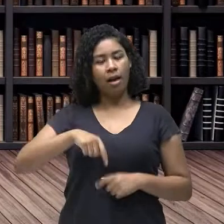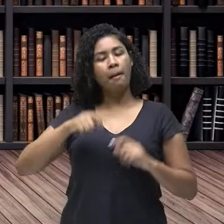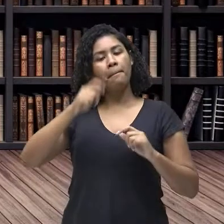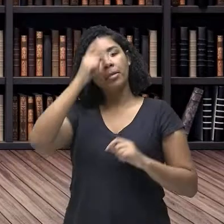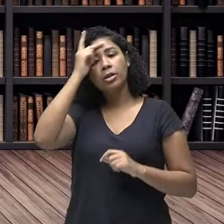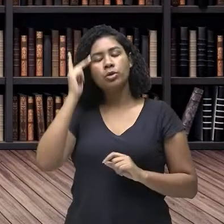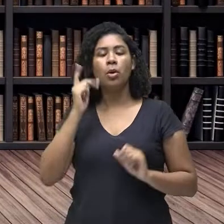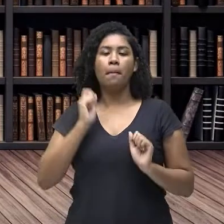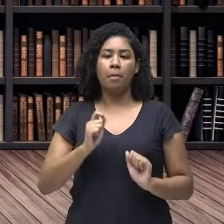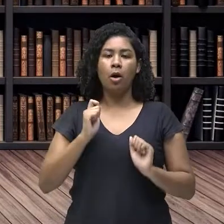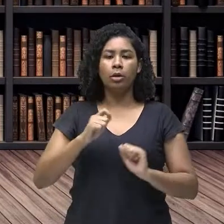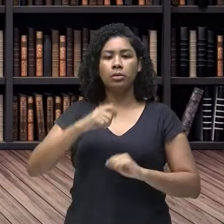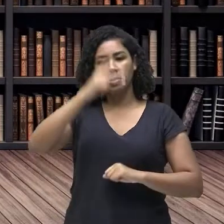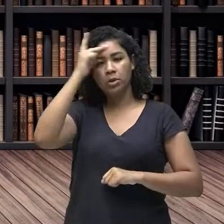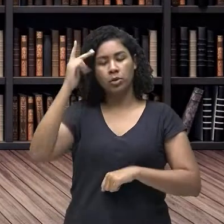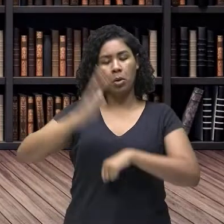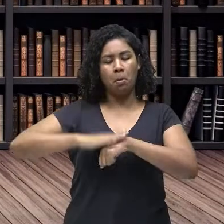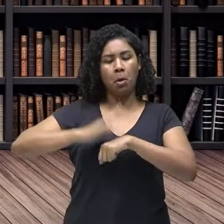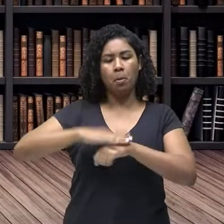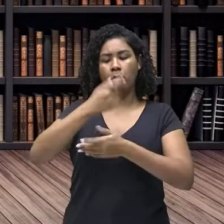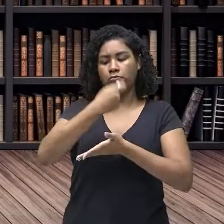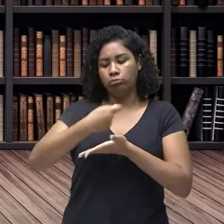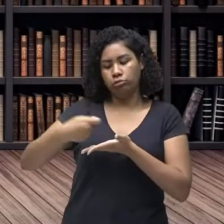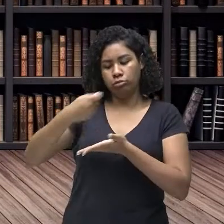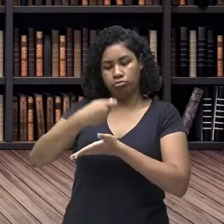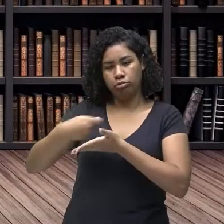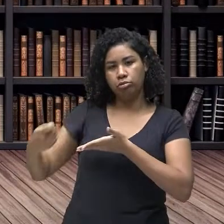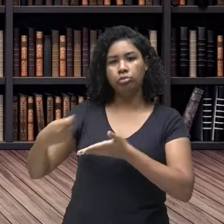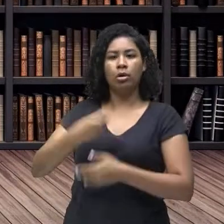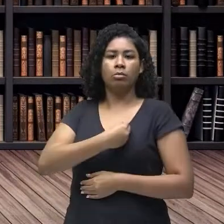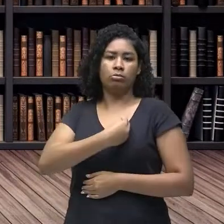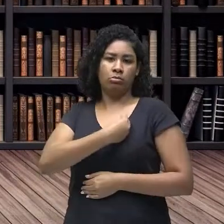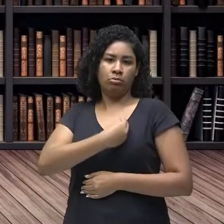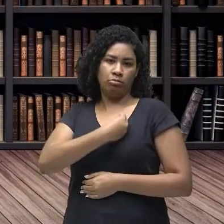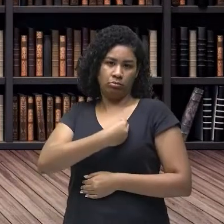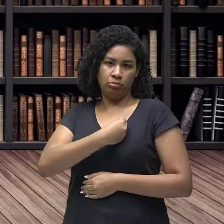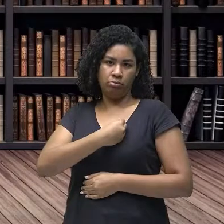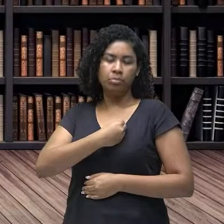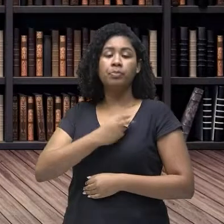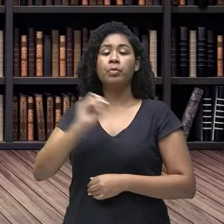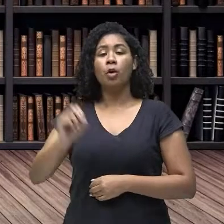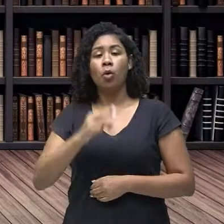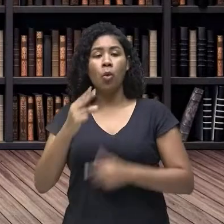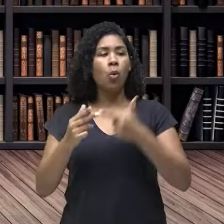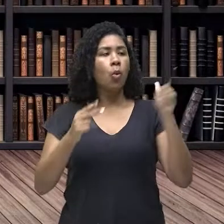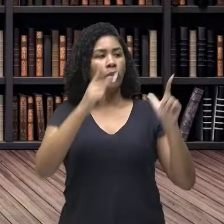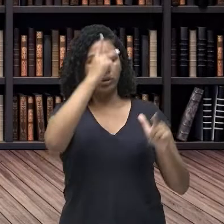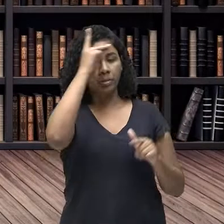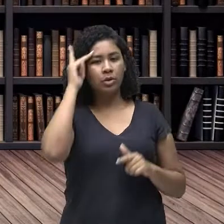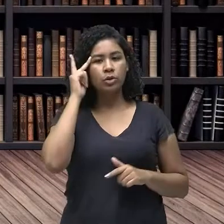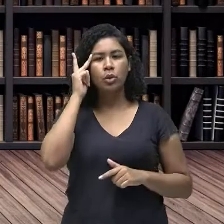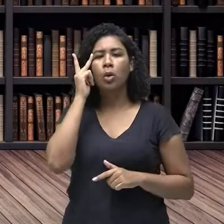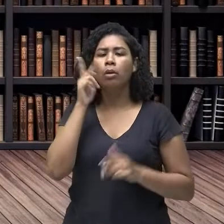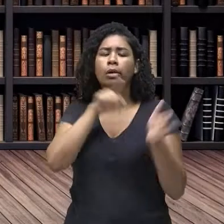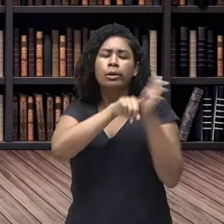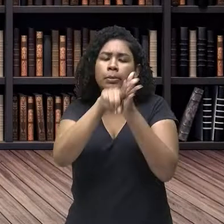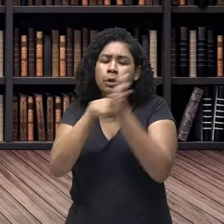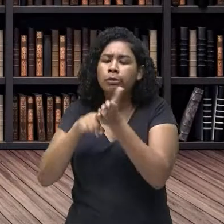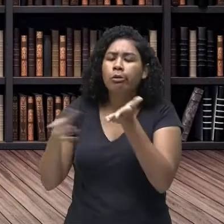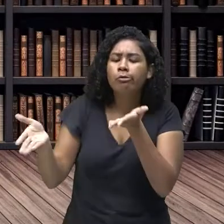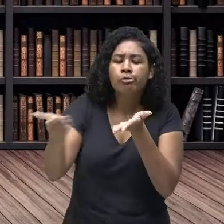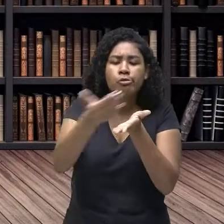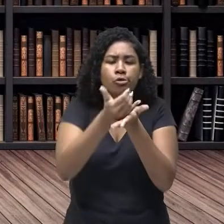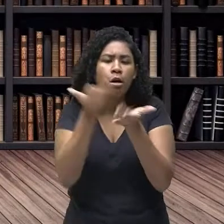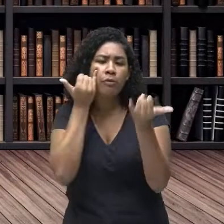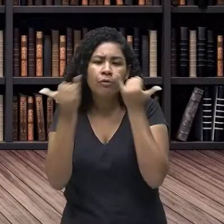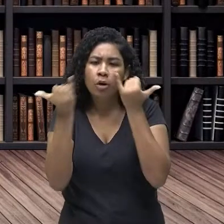autobiografia, em terceira pessoa, que é outra pessoa descrevendo aí uma personalidade, um artista. Enfim, nós